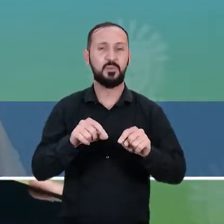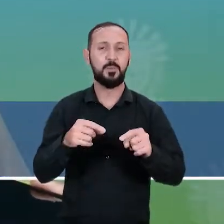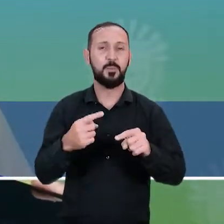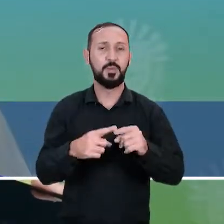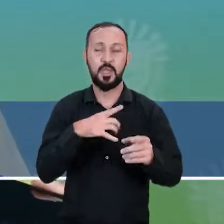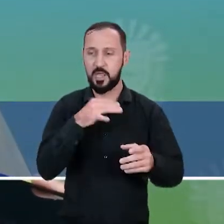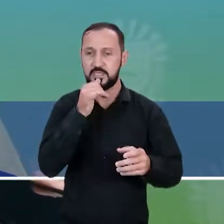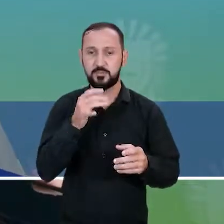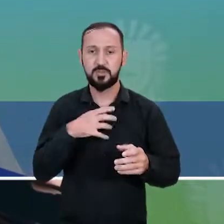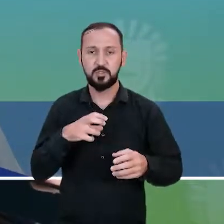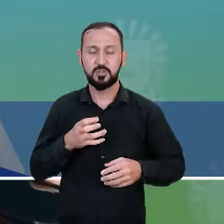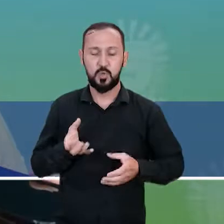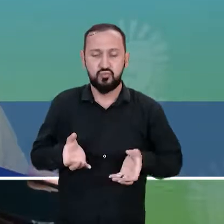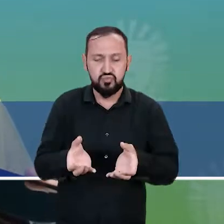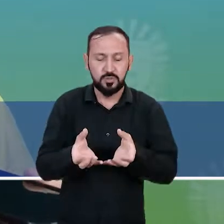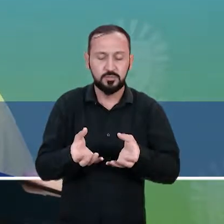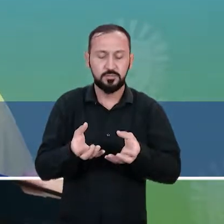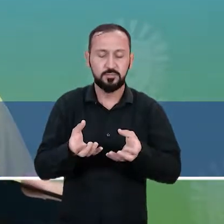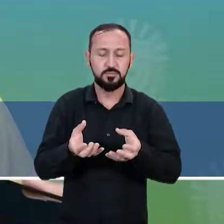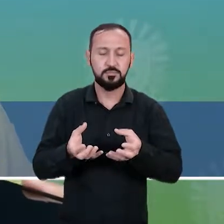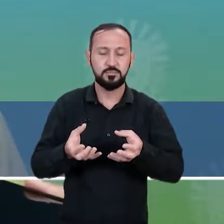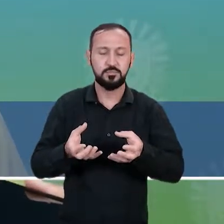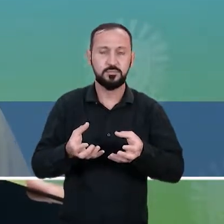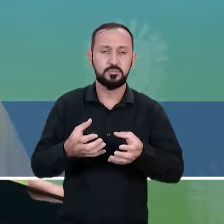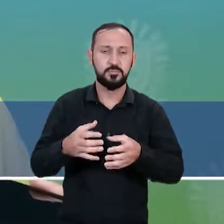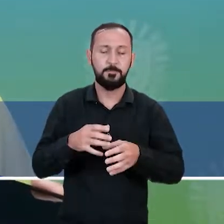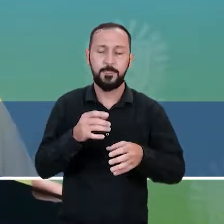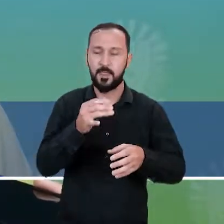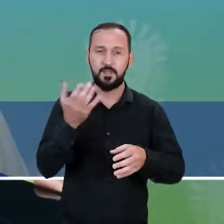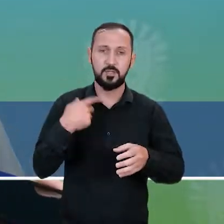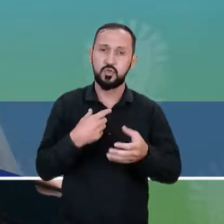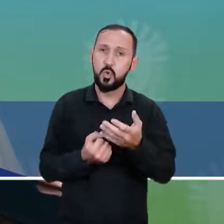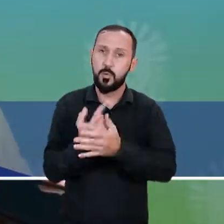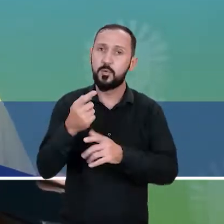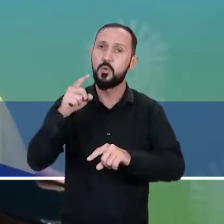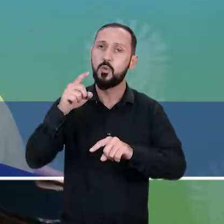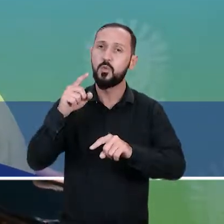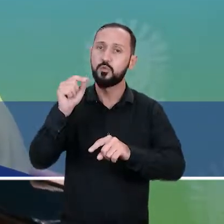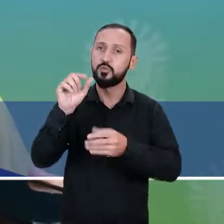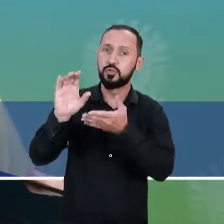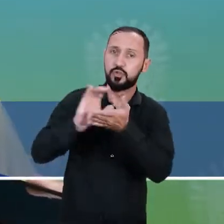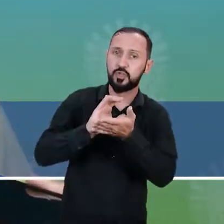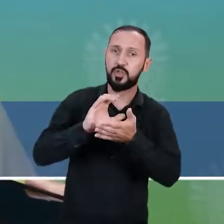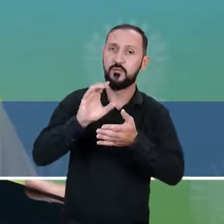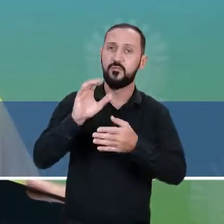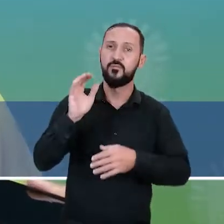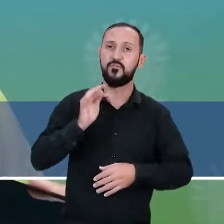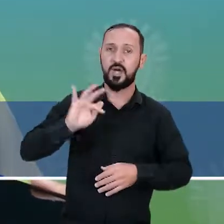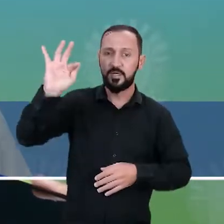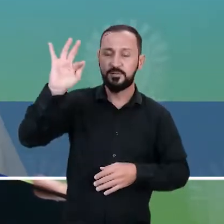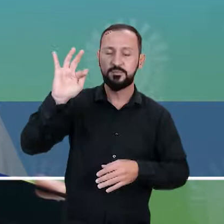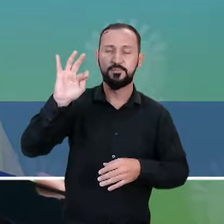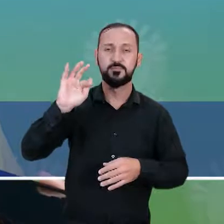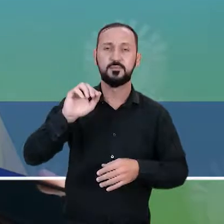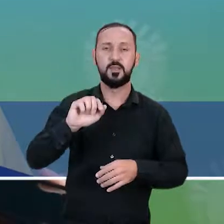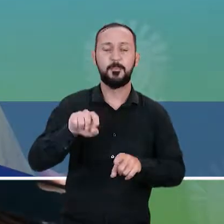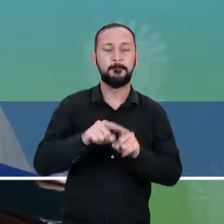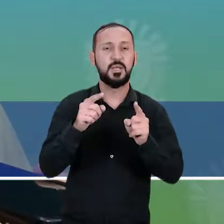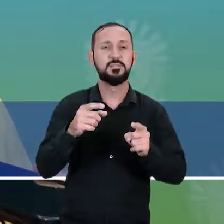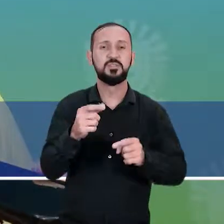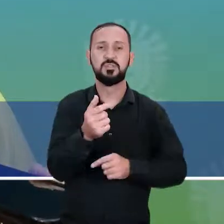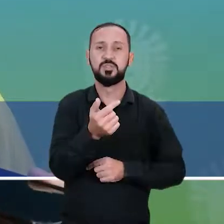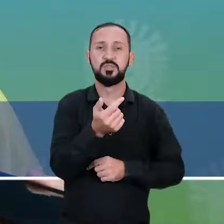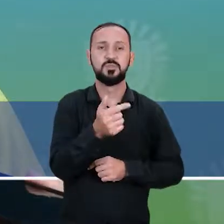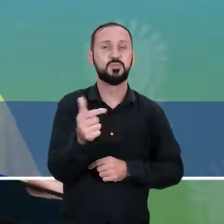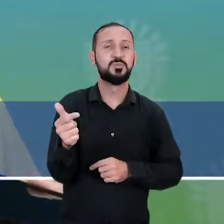um trator assim, que foi adquirido através do recurso federal, né? E só que assim, nós não temos